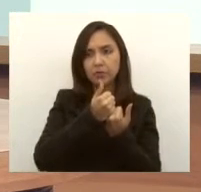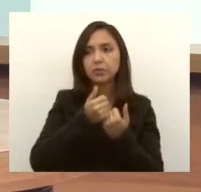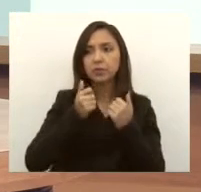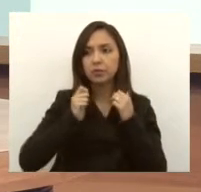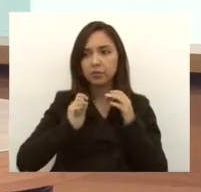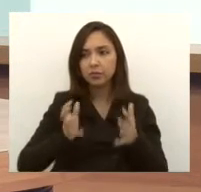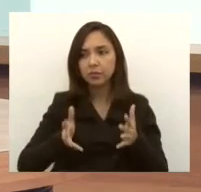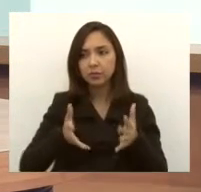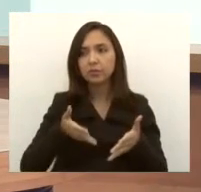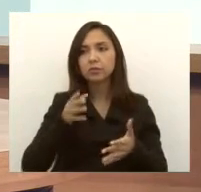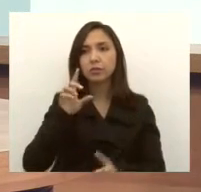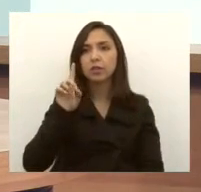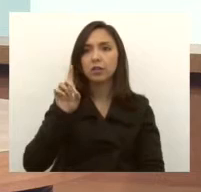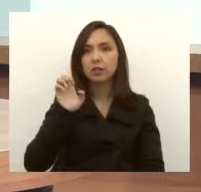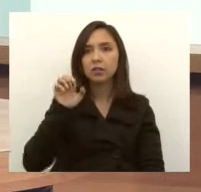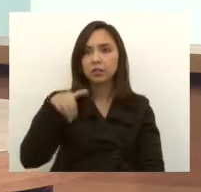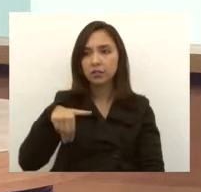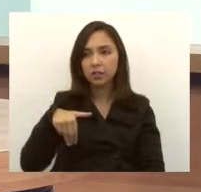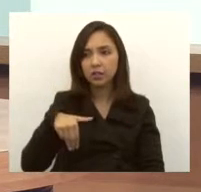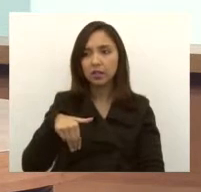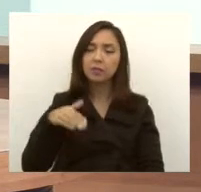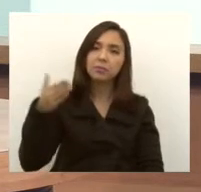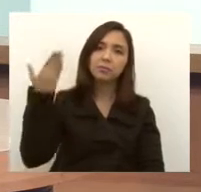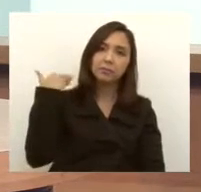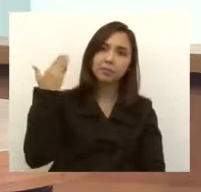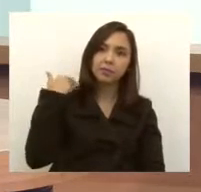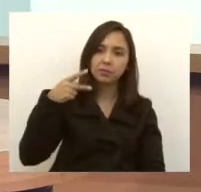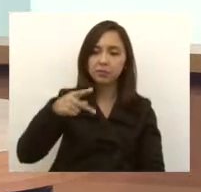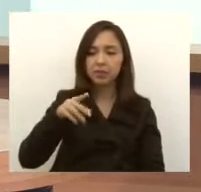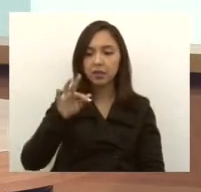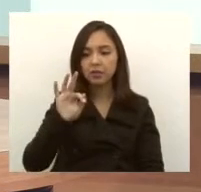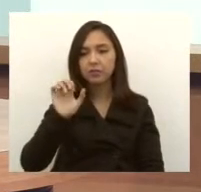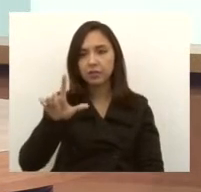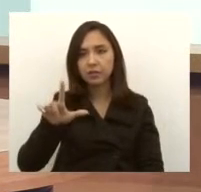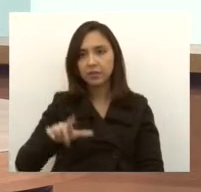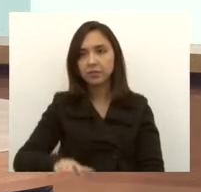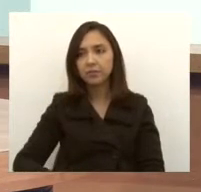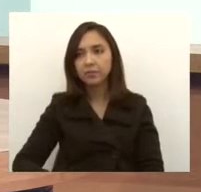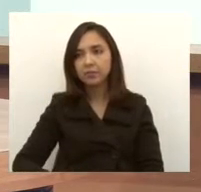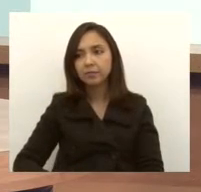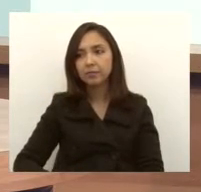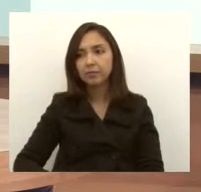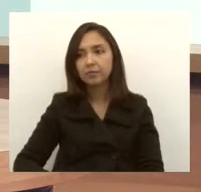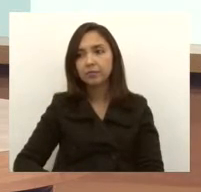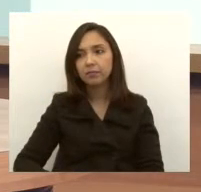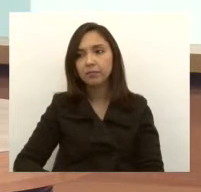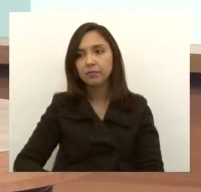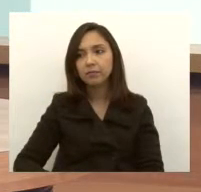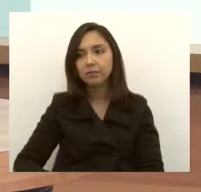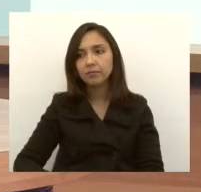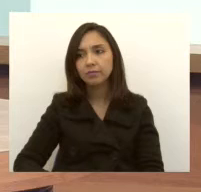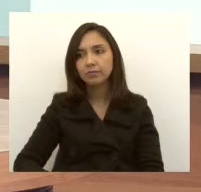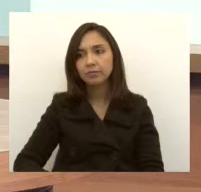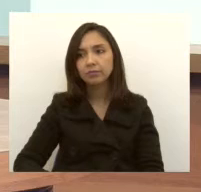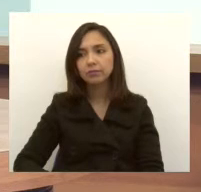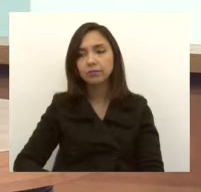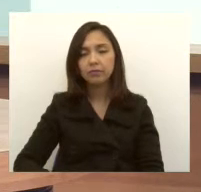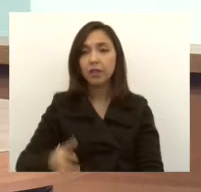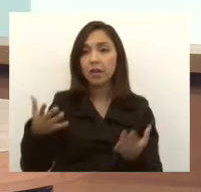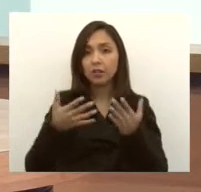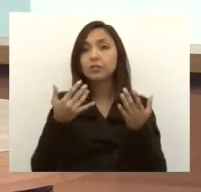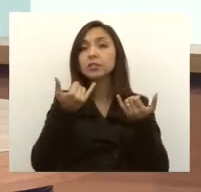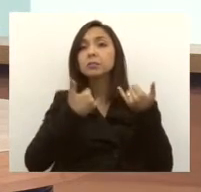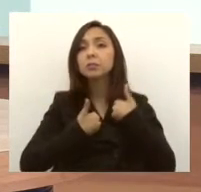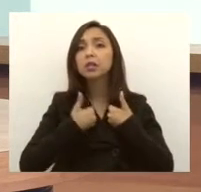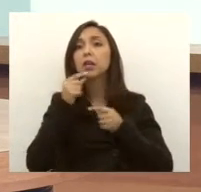parte do DEM, quando era PFL. Vereador, eu acho que o senhor tem que me dizer o fundamento. Sobre esse argumento, não. O senhor tem que